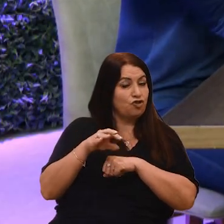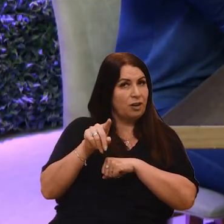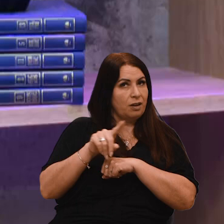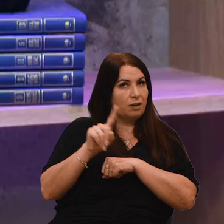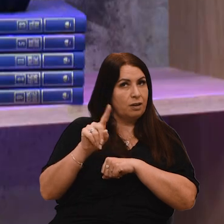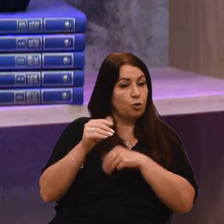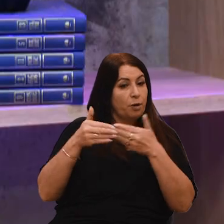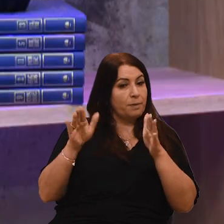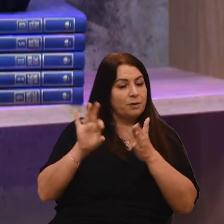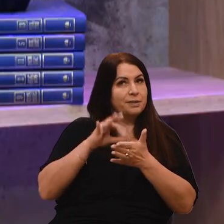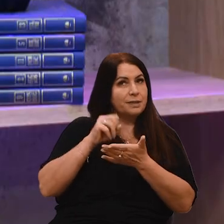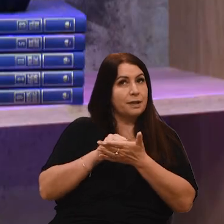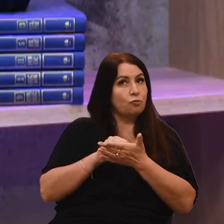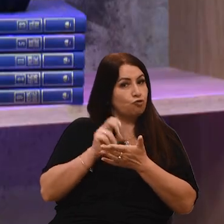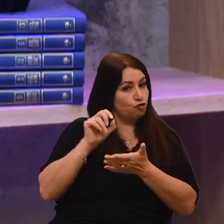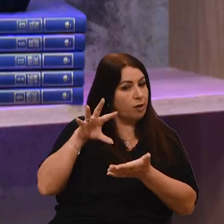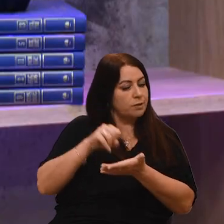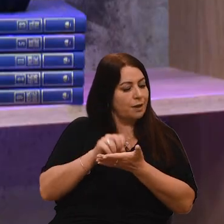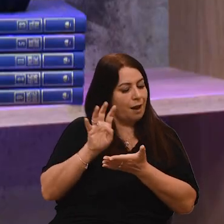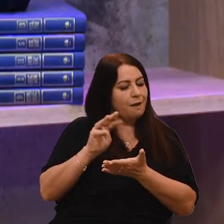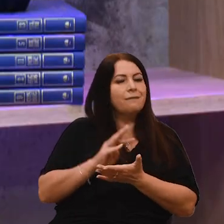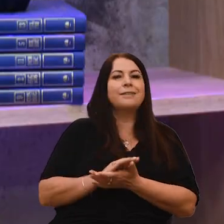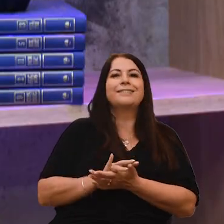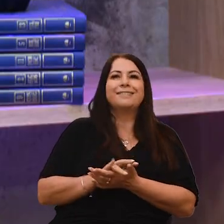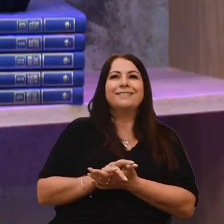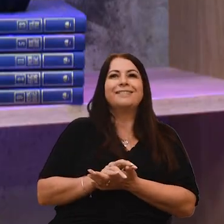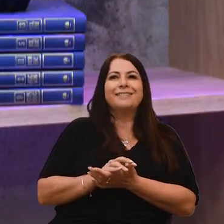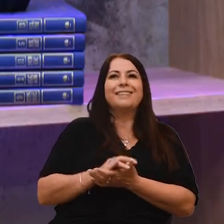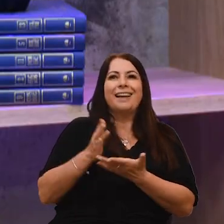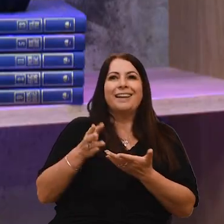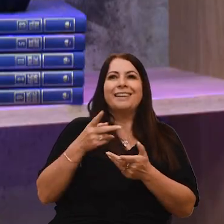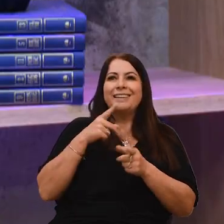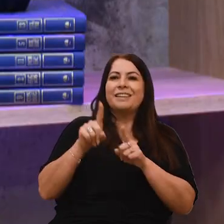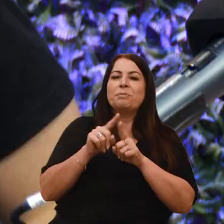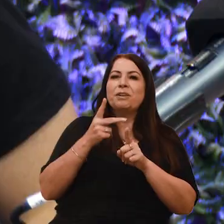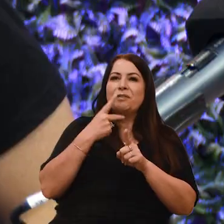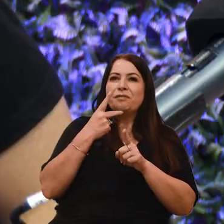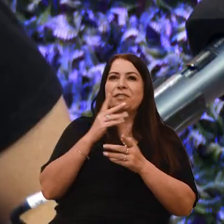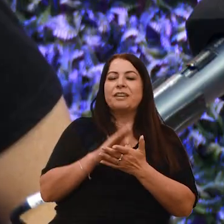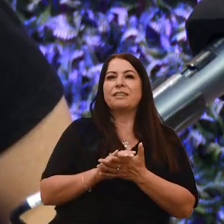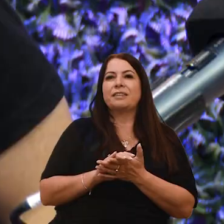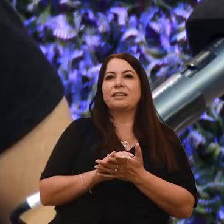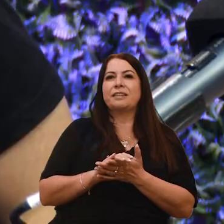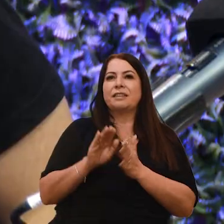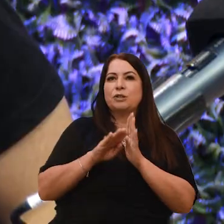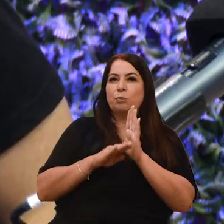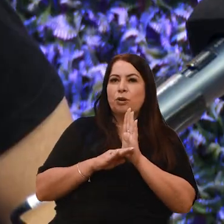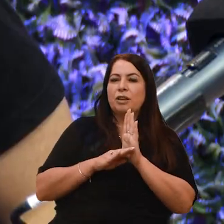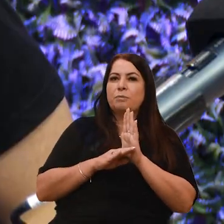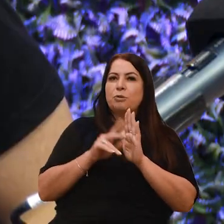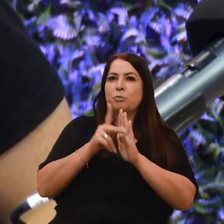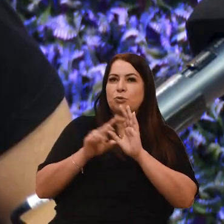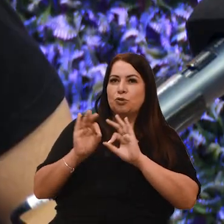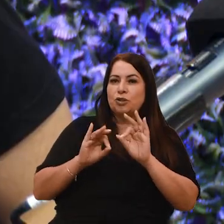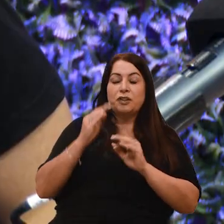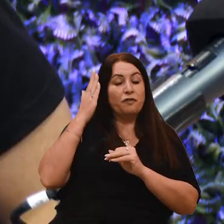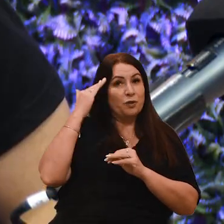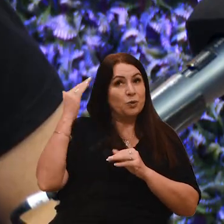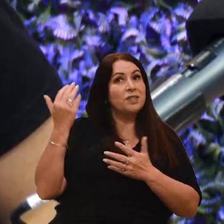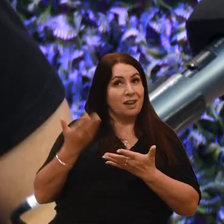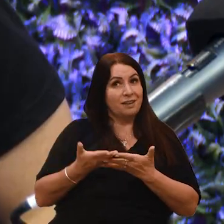Quando abrir as inscrições, já se inscreve. Eu também quero dizer que esse programa, né? Esse projeto foi um